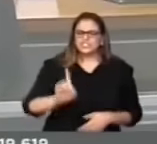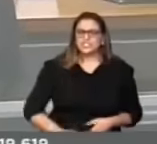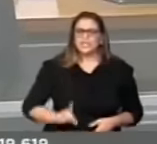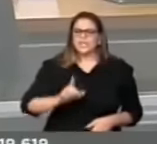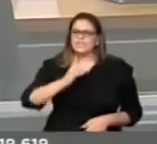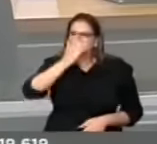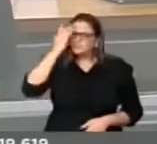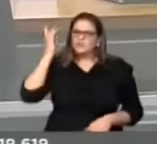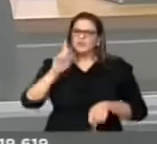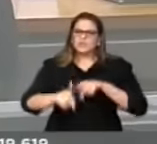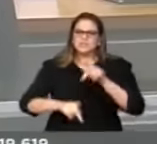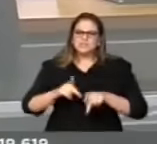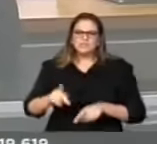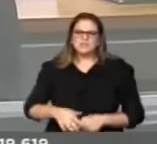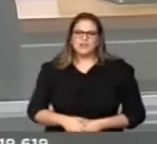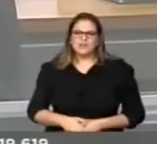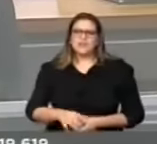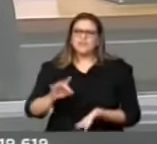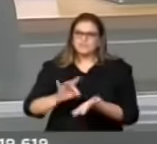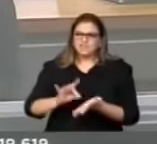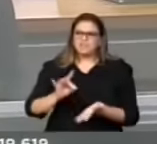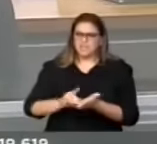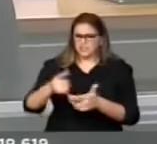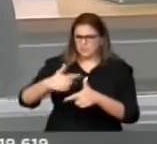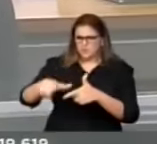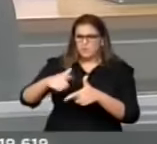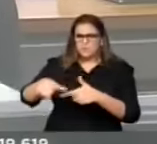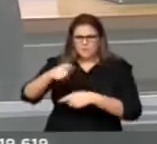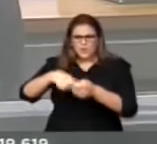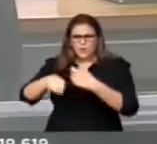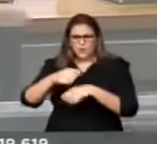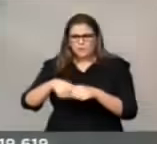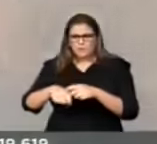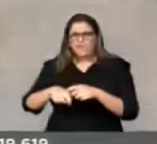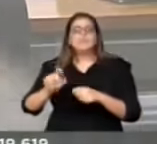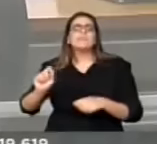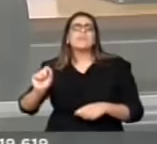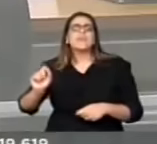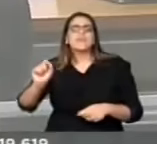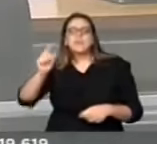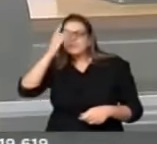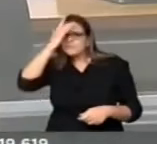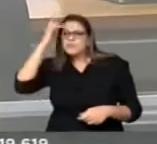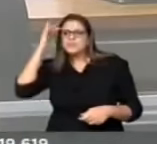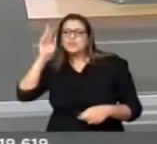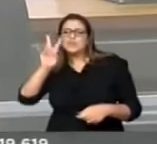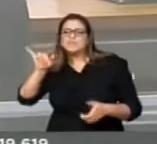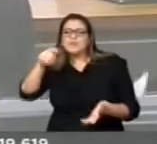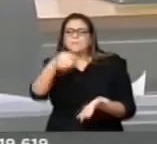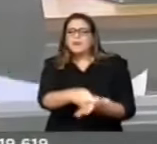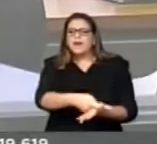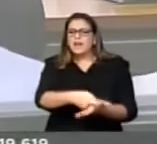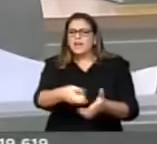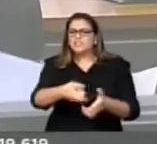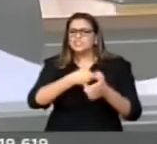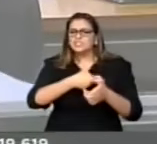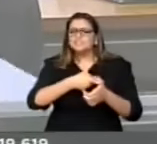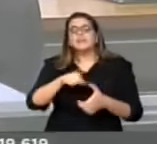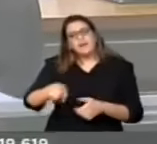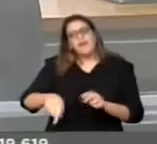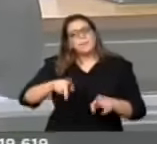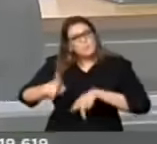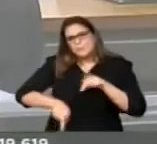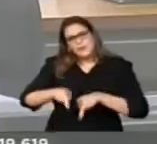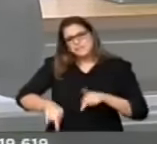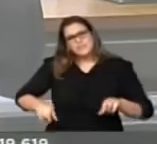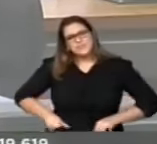Quem vai pagar a conta da crise são os trabalhadores. Não está se entendendo. Então a questão é só afastar o governo. não é ver as